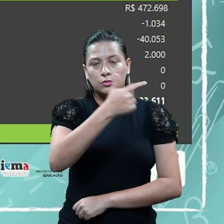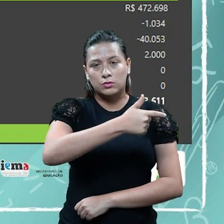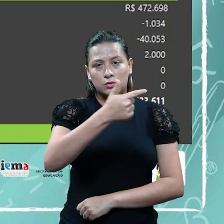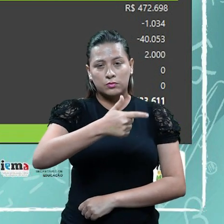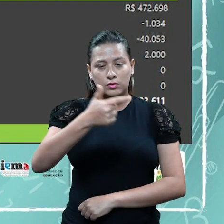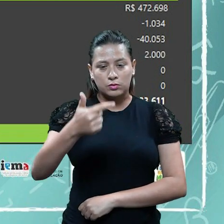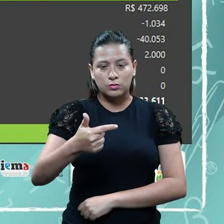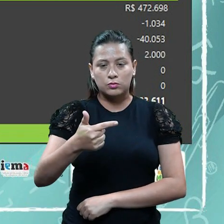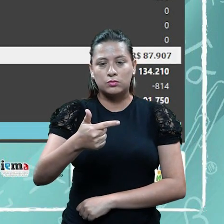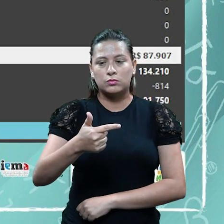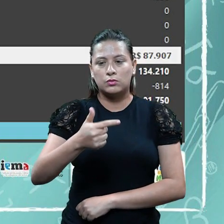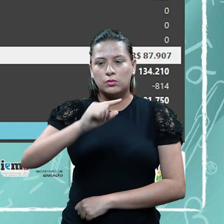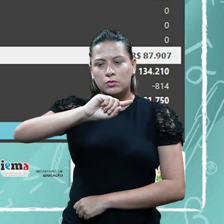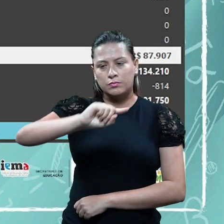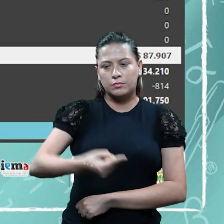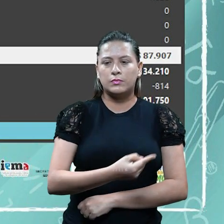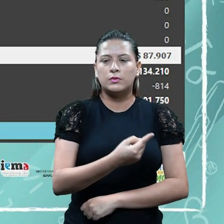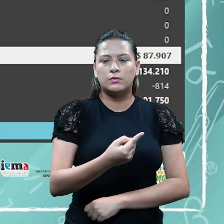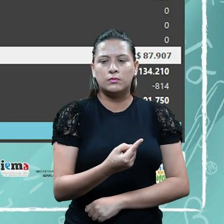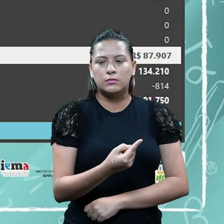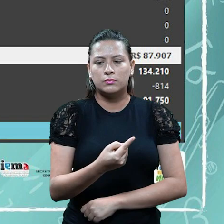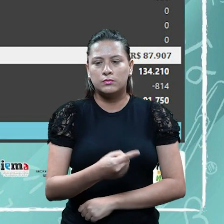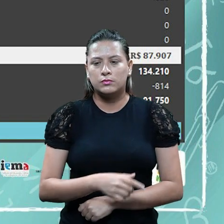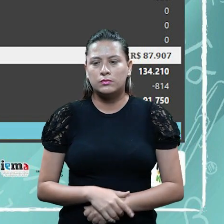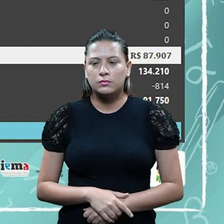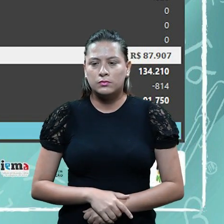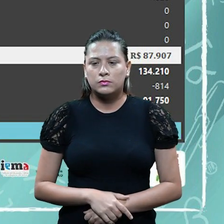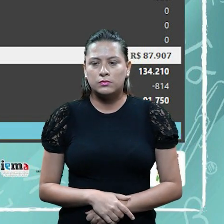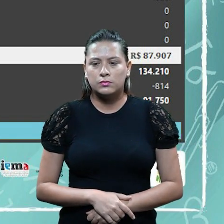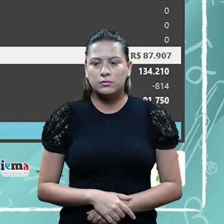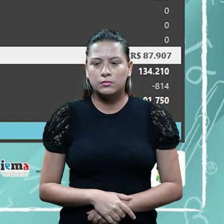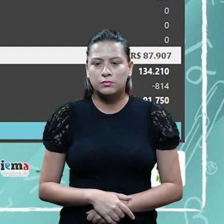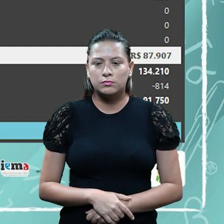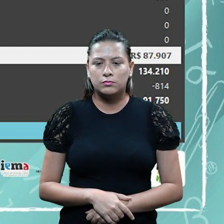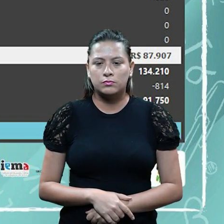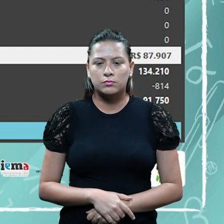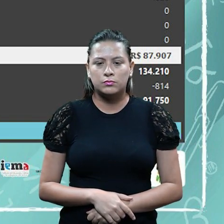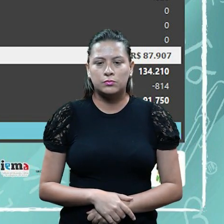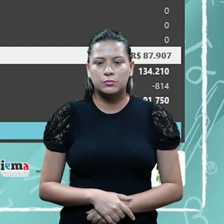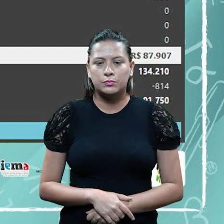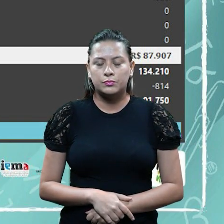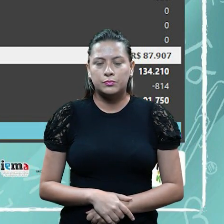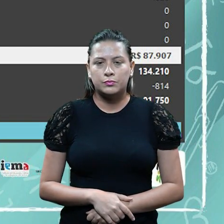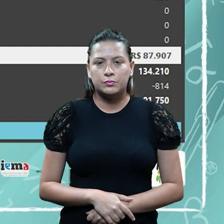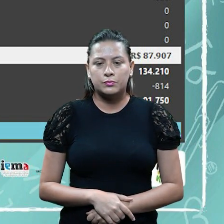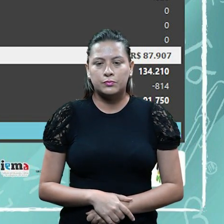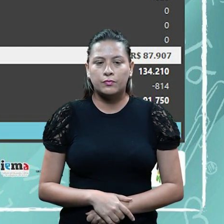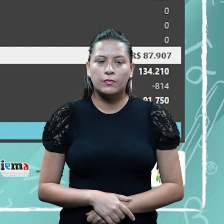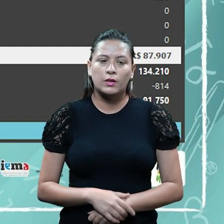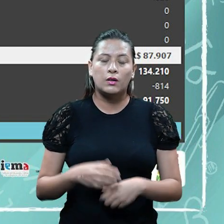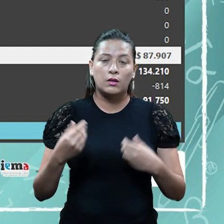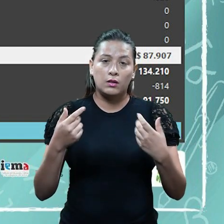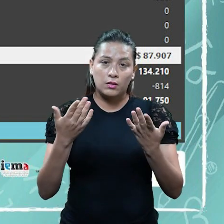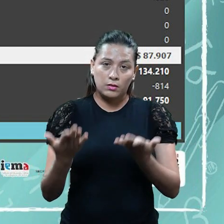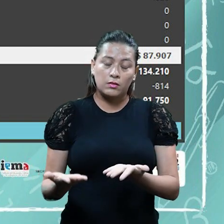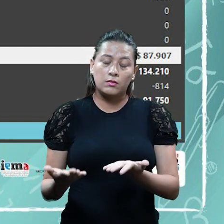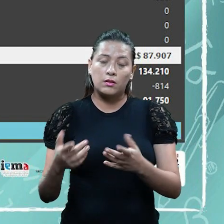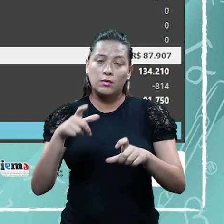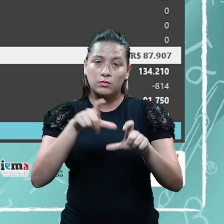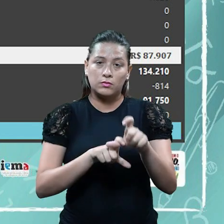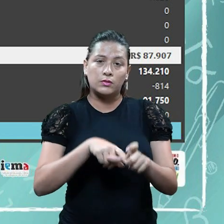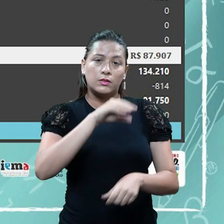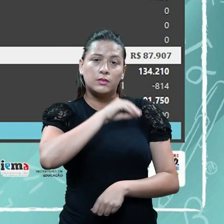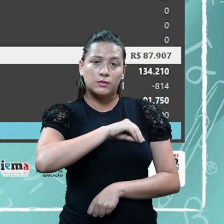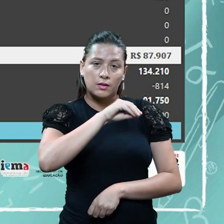222.117. Agora vem o que, gente? Vem os custos operacionais. Então, tem aqui alguns custos operais, salários,